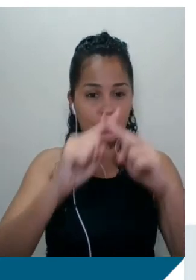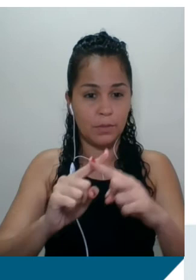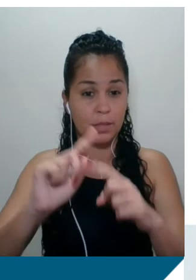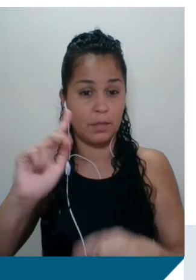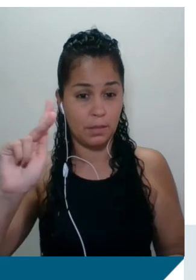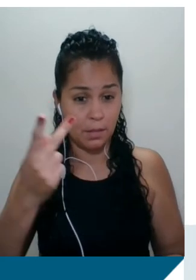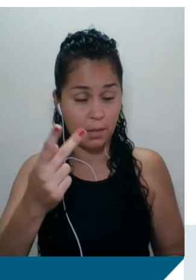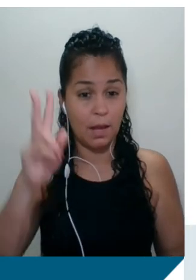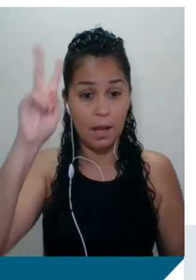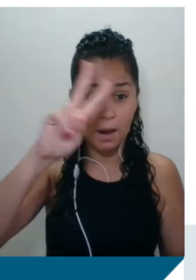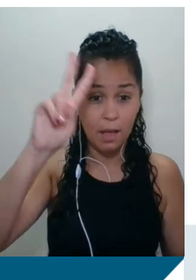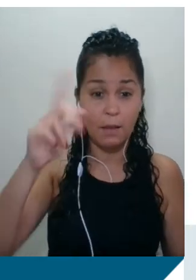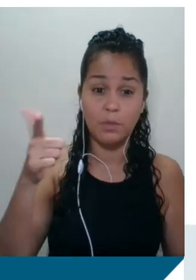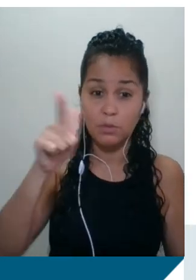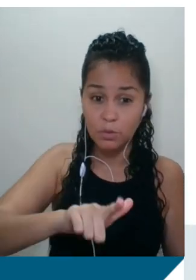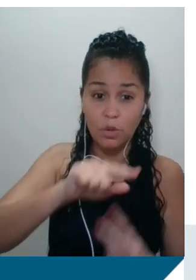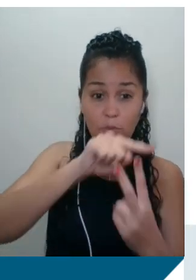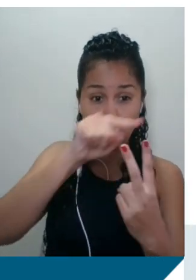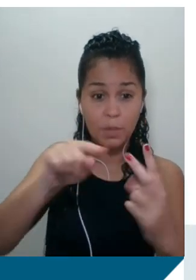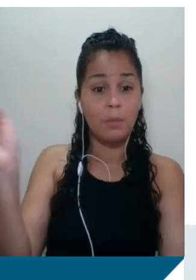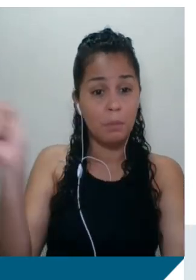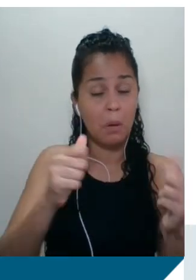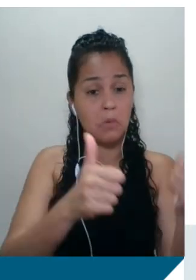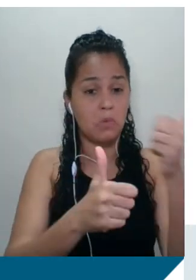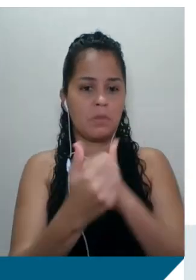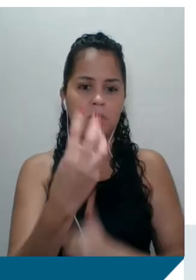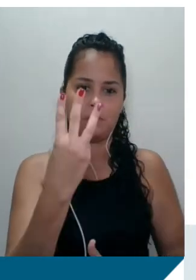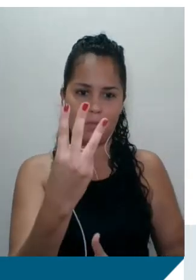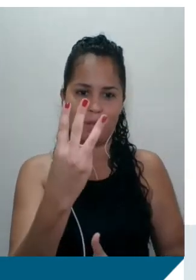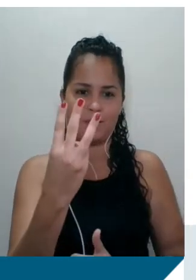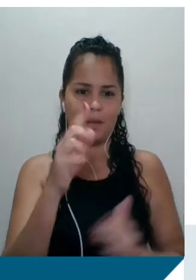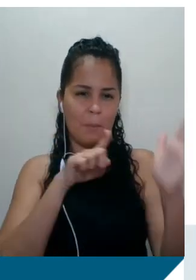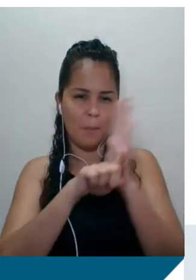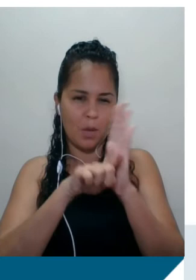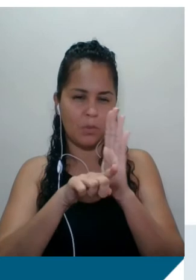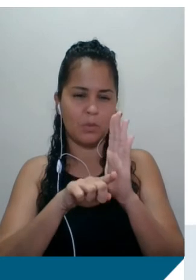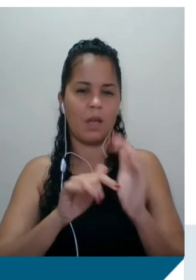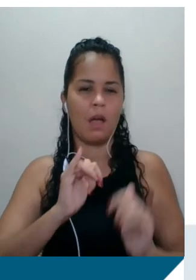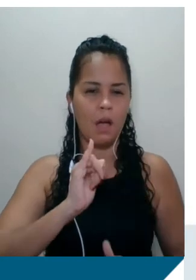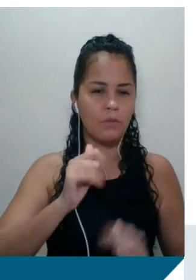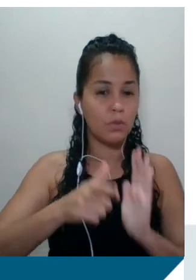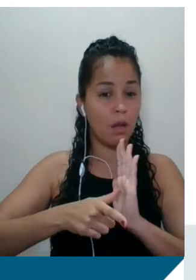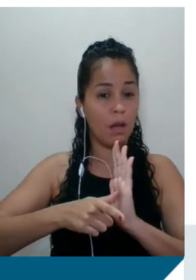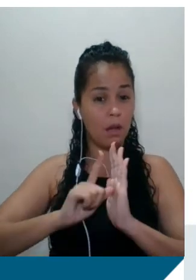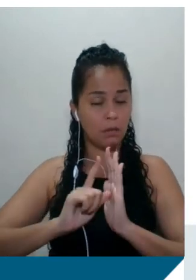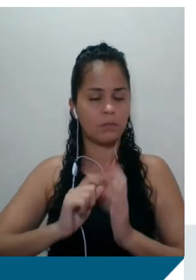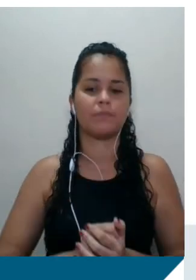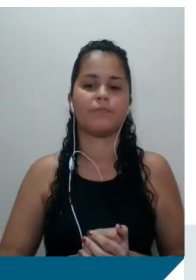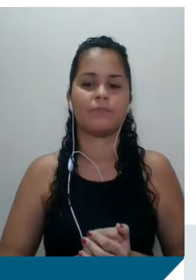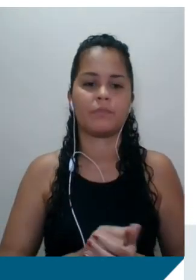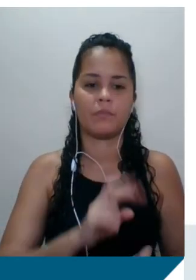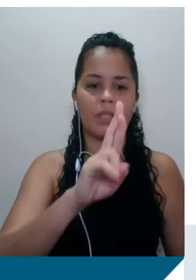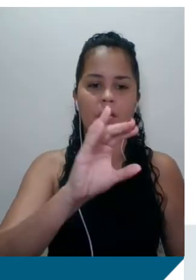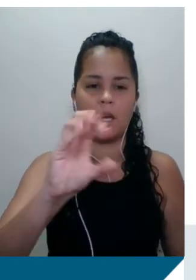Então faz πr ao quadrado vezes h. De novo, o π eu posso substituir por 3, como o exercício